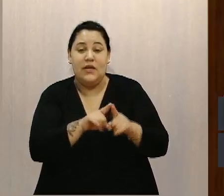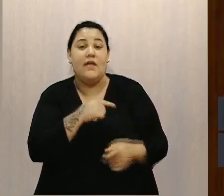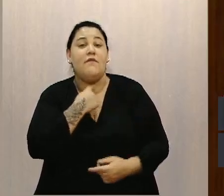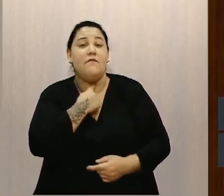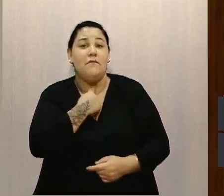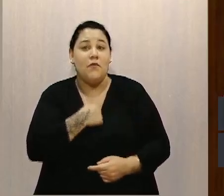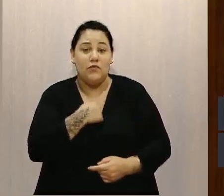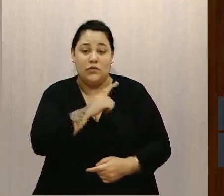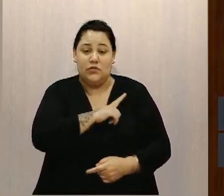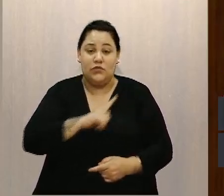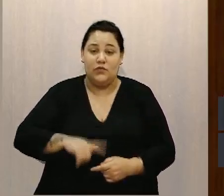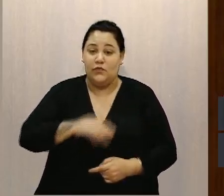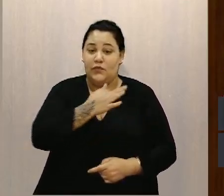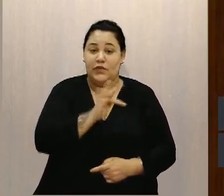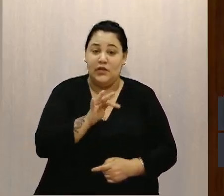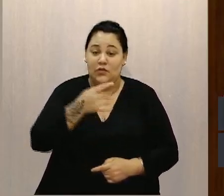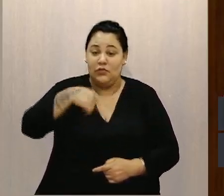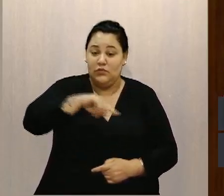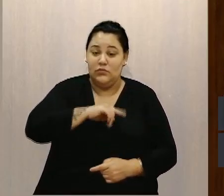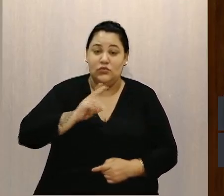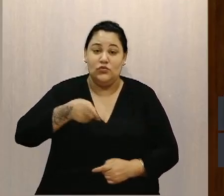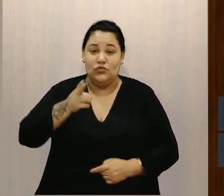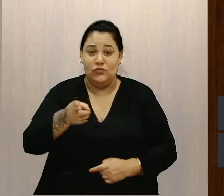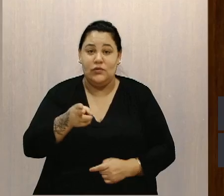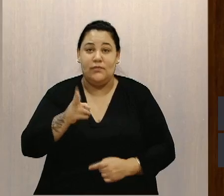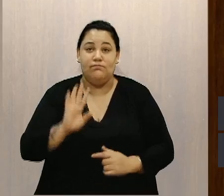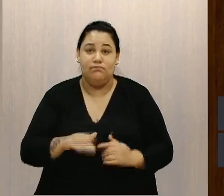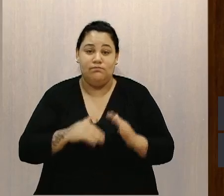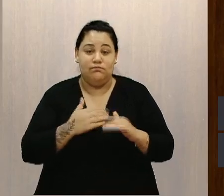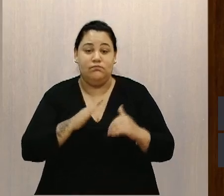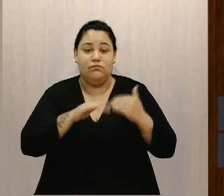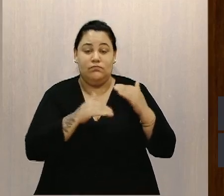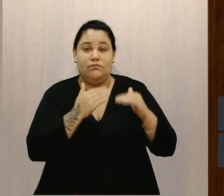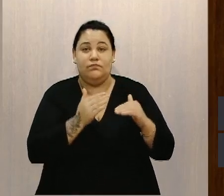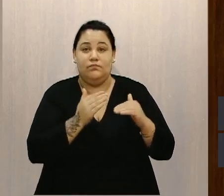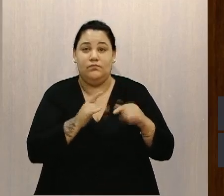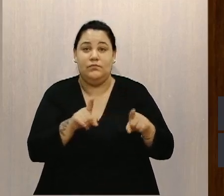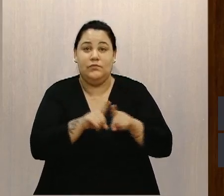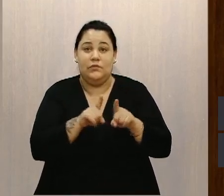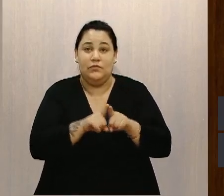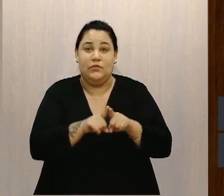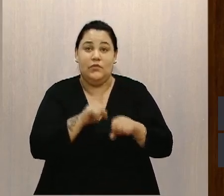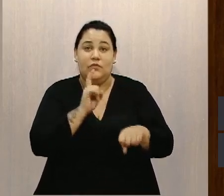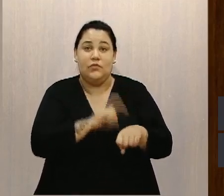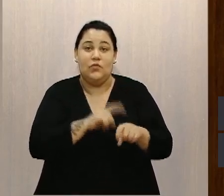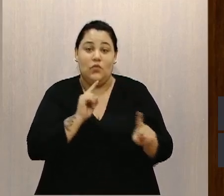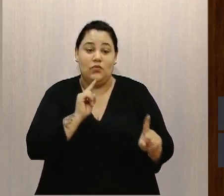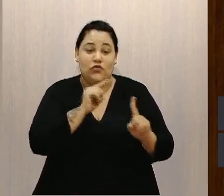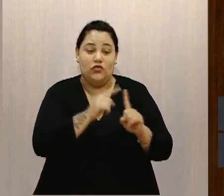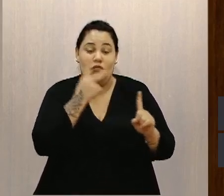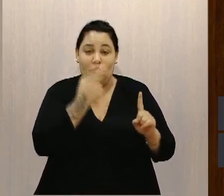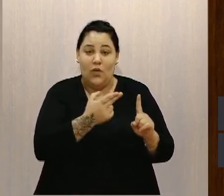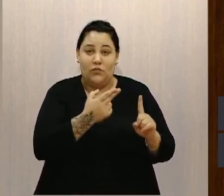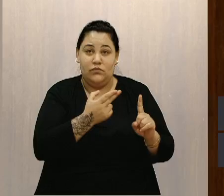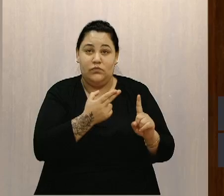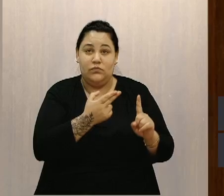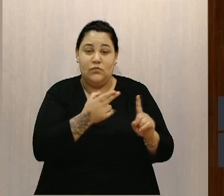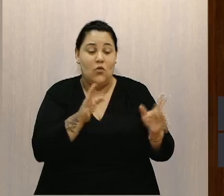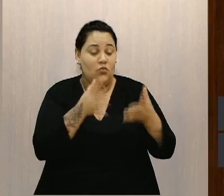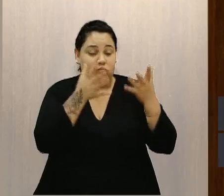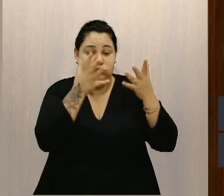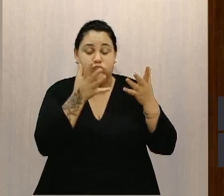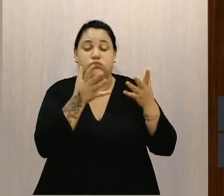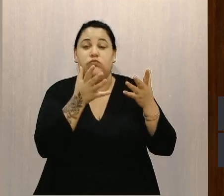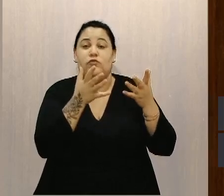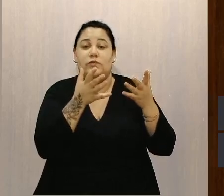do governo federal, nós vamos manter os passos daqui para diante com o mesmo objetivo. Mobilização,